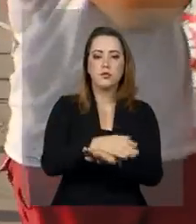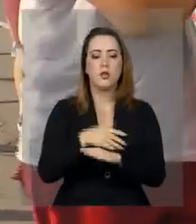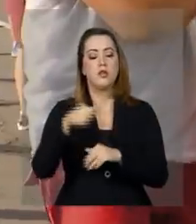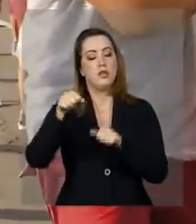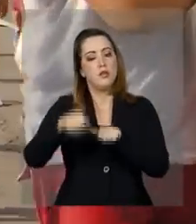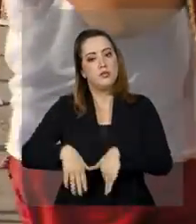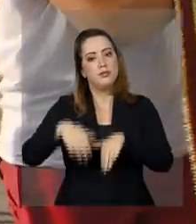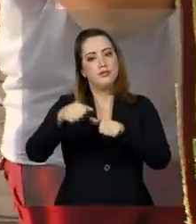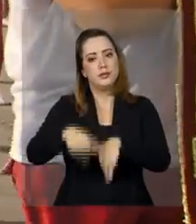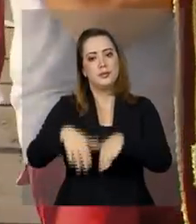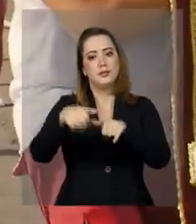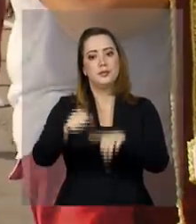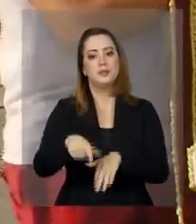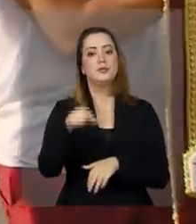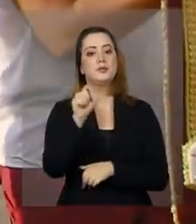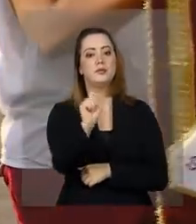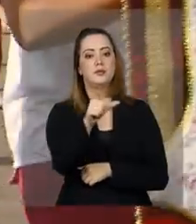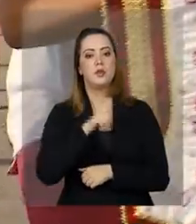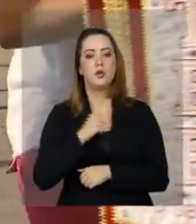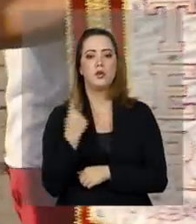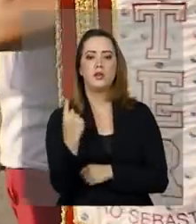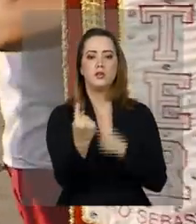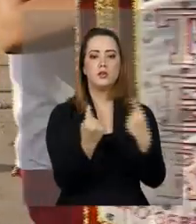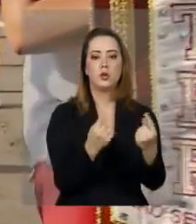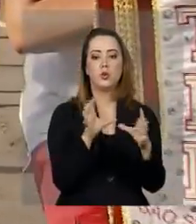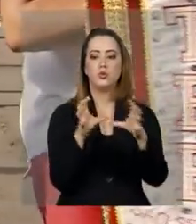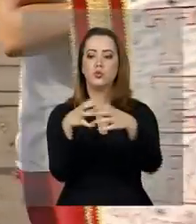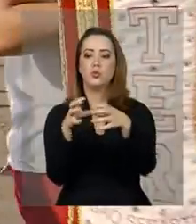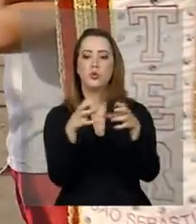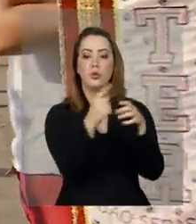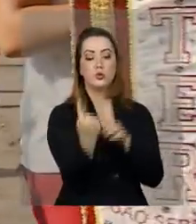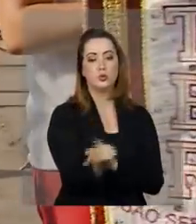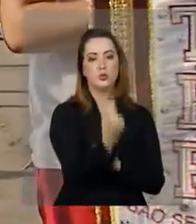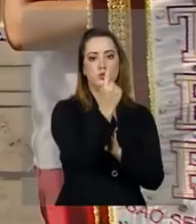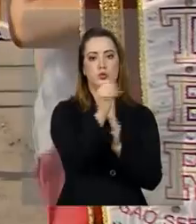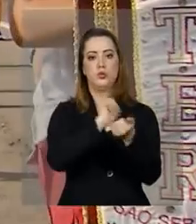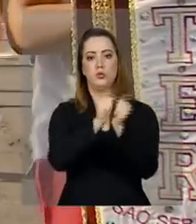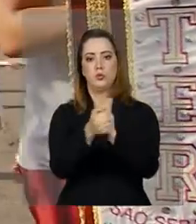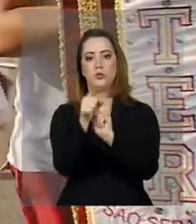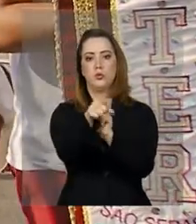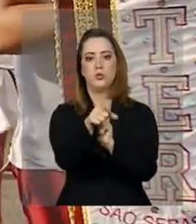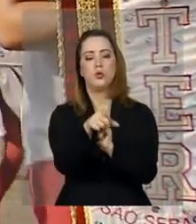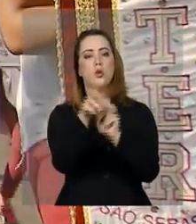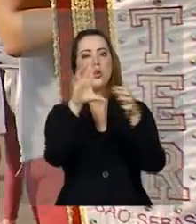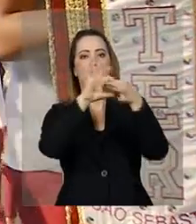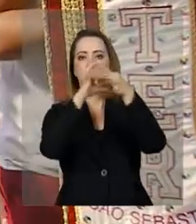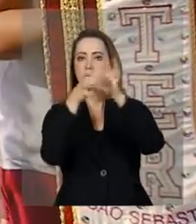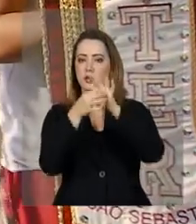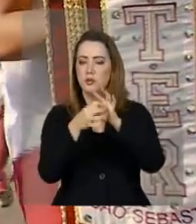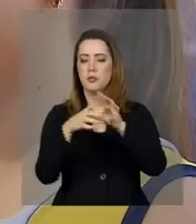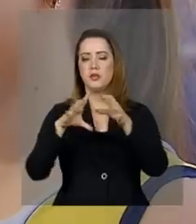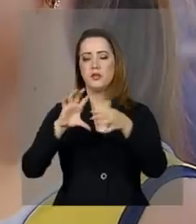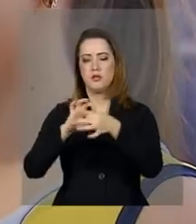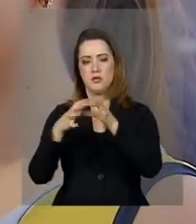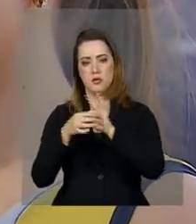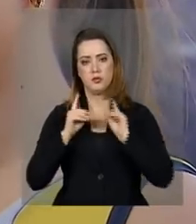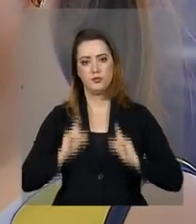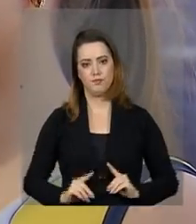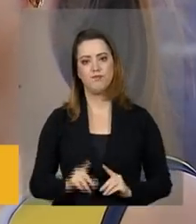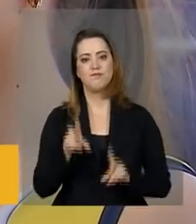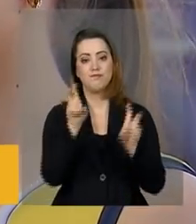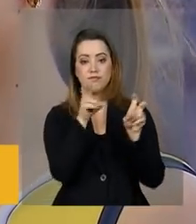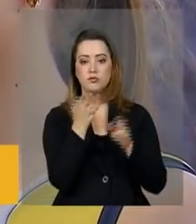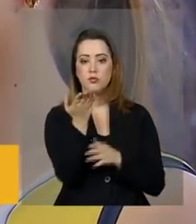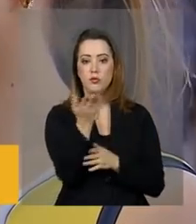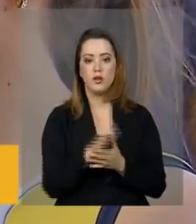ano. Cada grupo vai representar uma modalidade esportiva. O tema escolhido foi Olimpíadas e Paralimpíadas. Eu faço, né, há